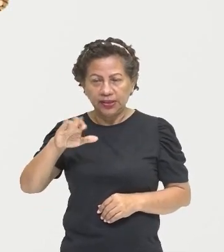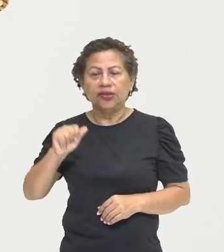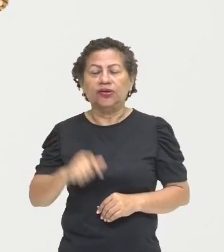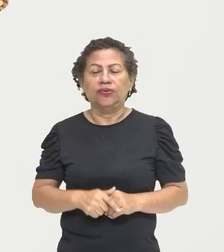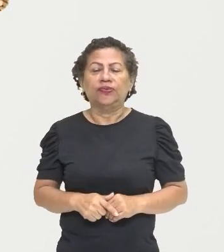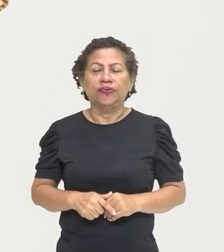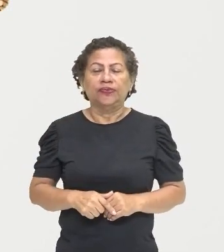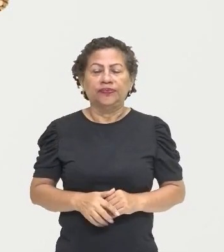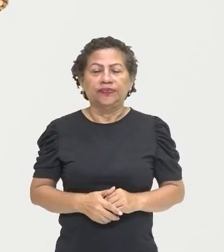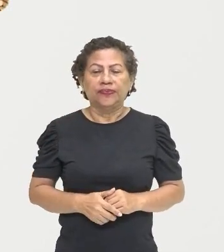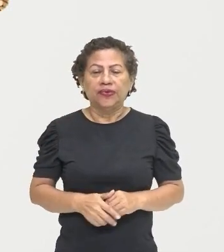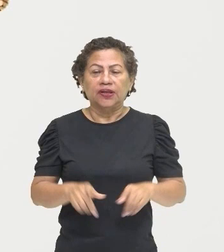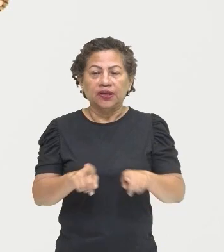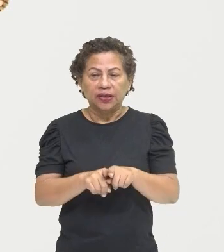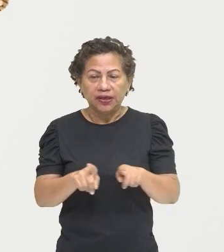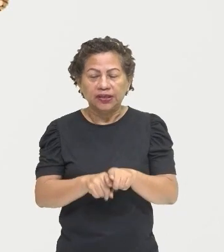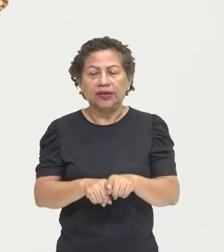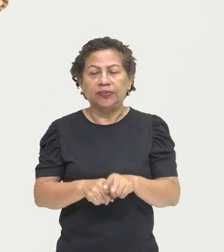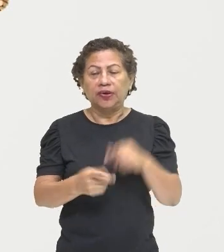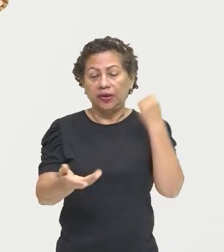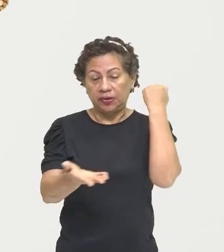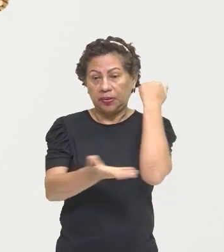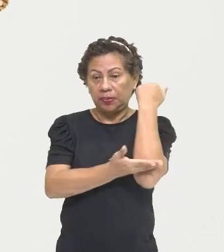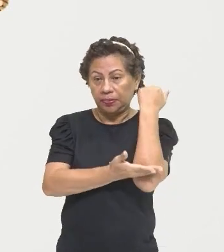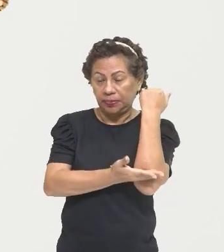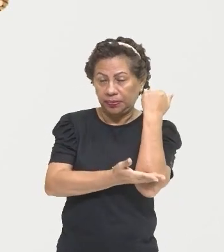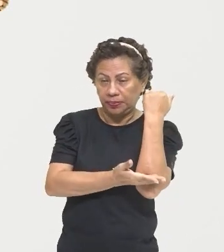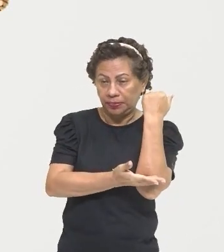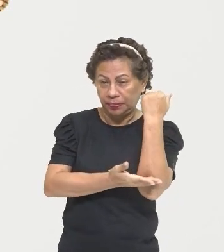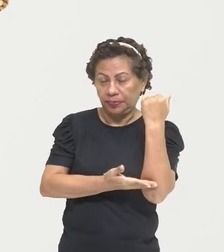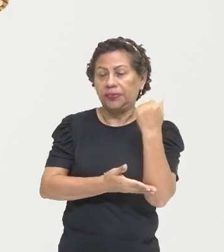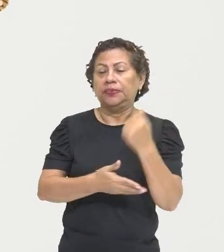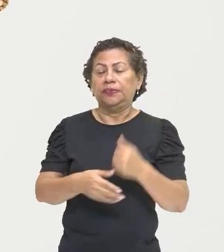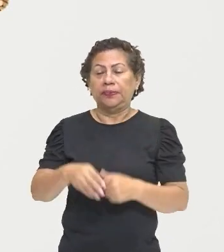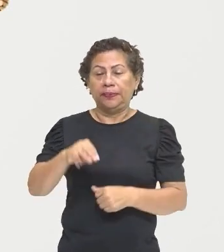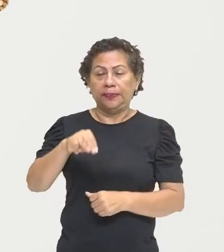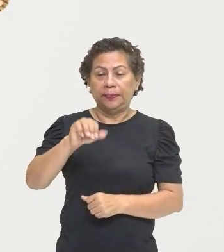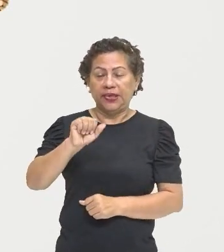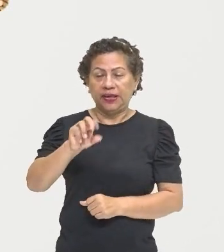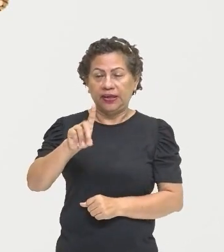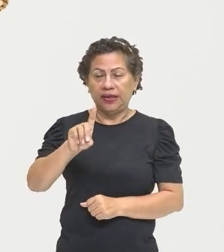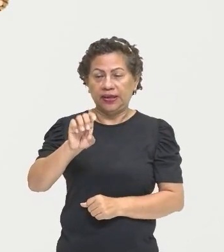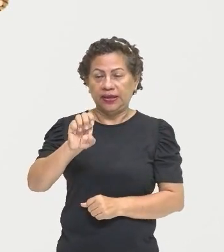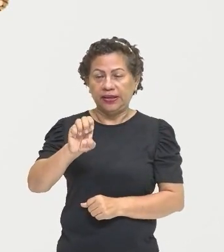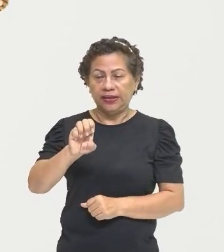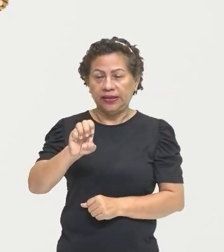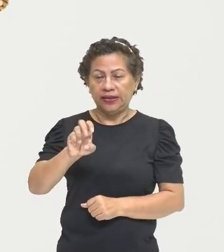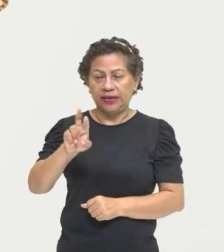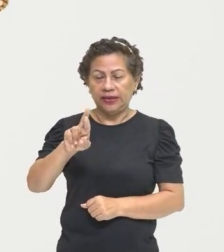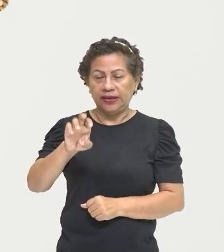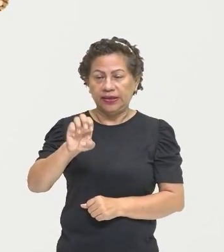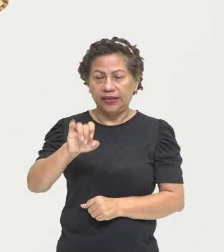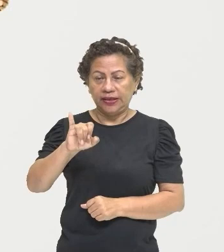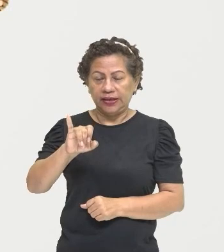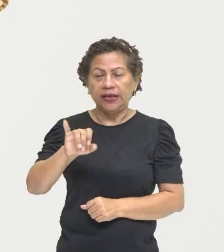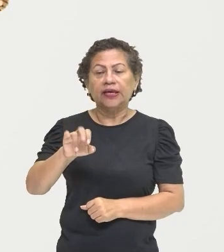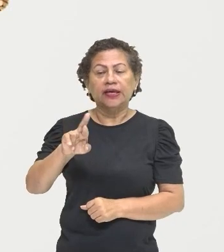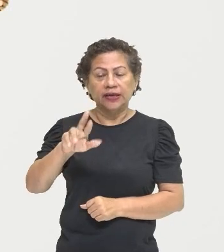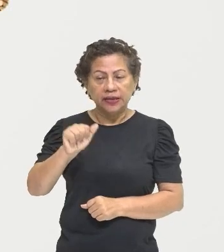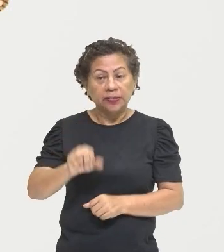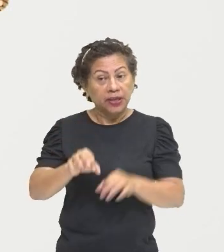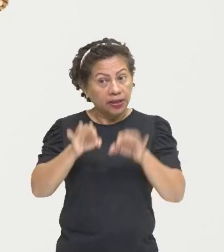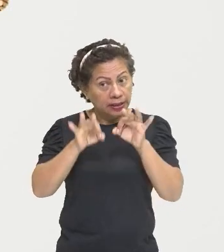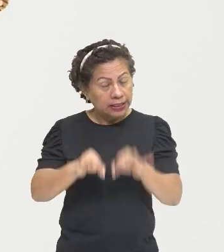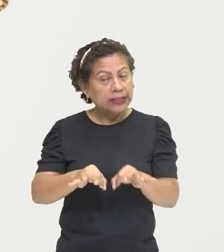gente destaca aqui a atividade madeireira, e quando eu falo de atividade madeireira, não é aquela clandestina, não. É a atividade legalizada